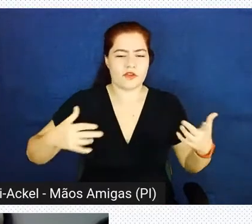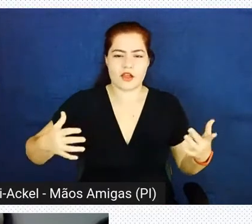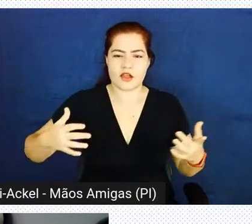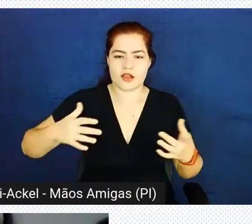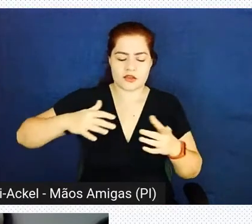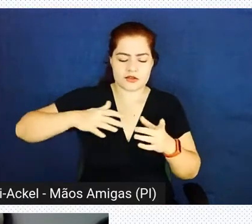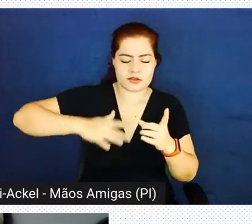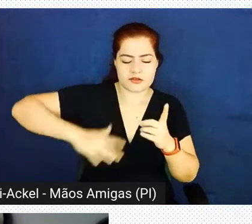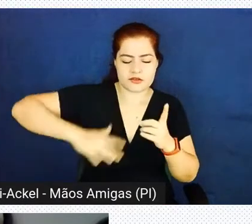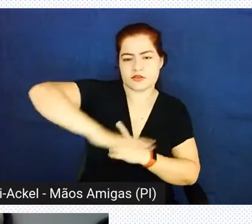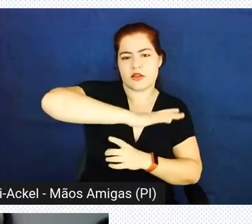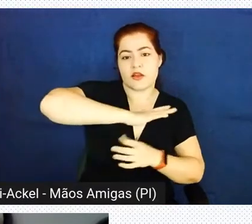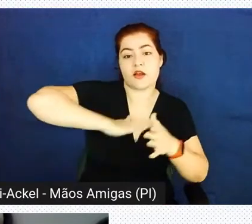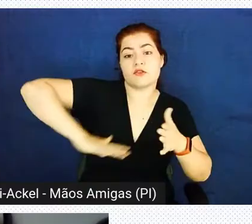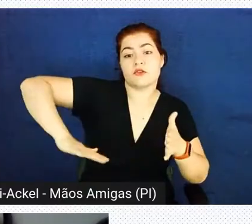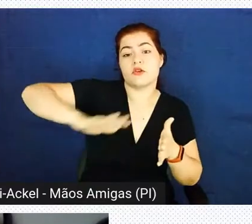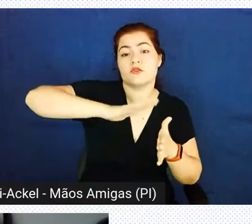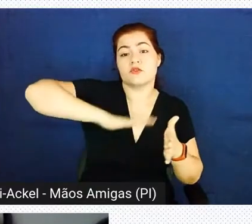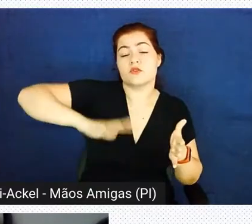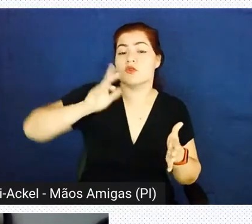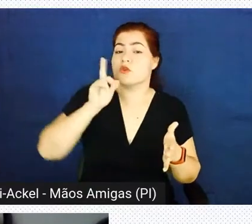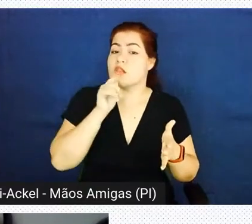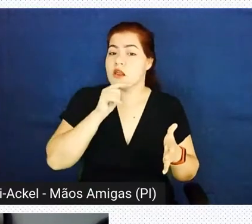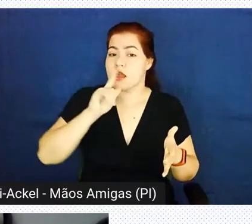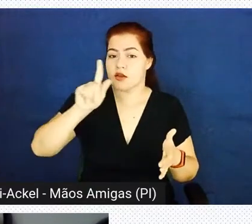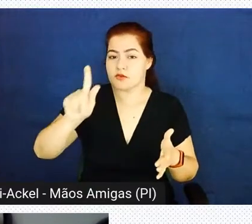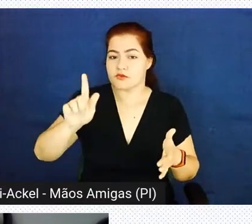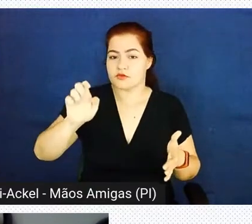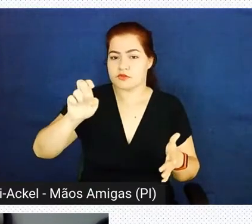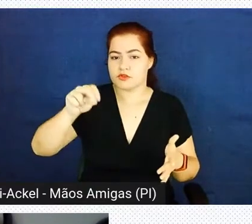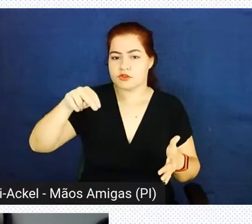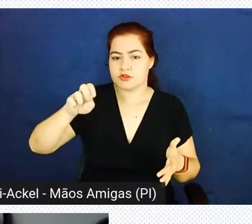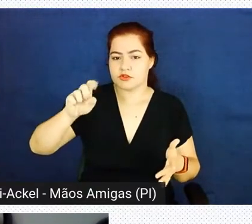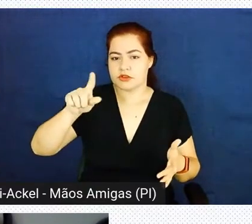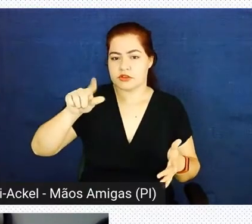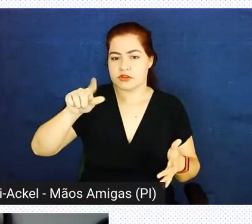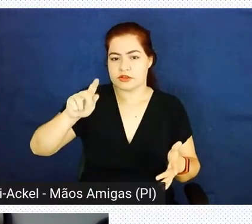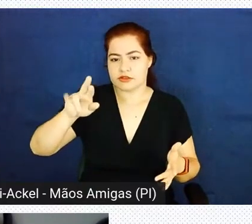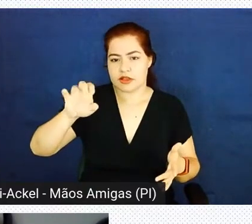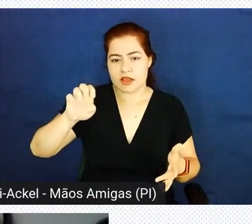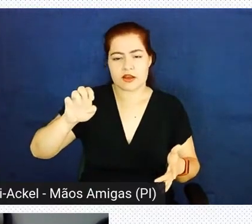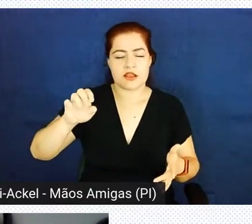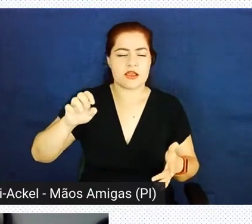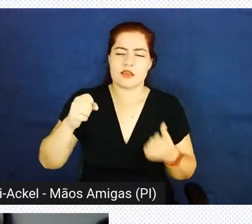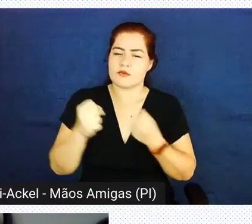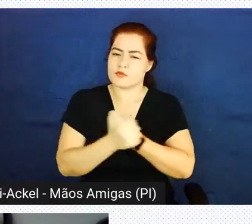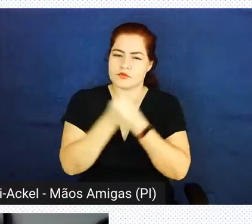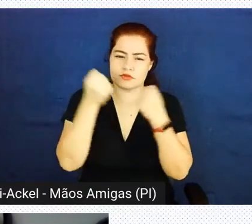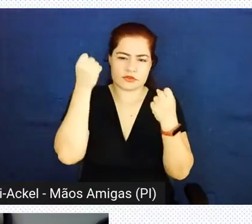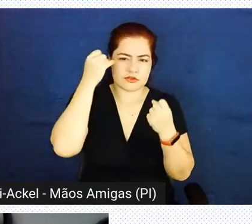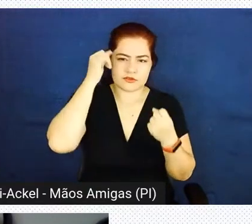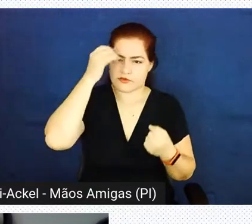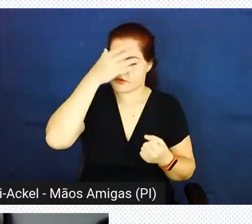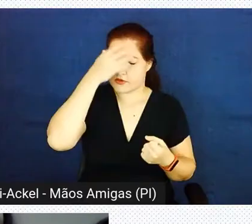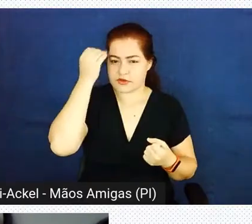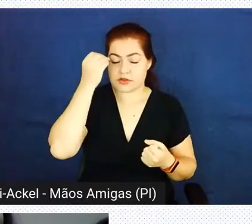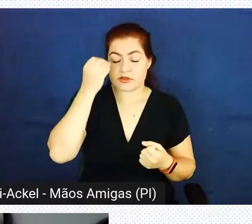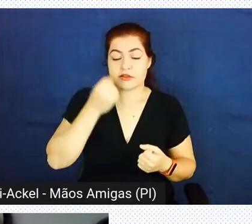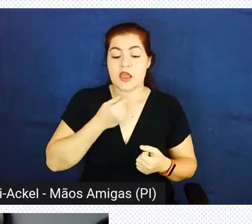inesquecíveis. A palavra de Jesus possuía, diz Amélia Rodrigues, um timbre